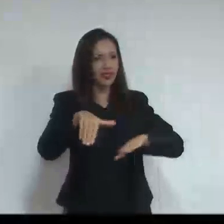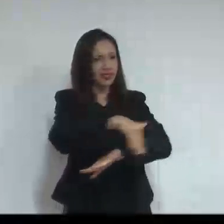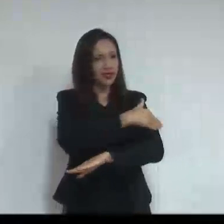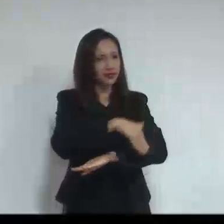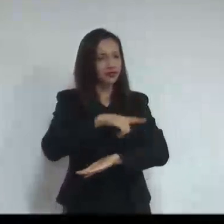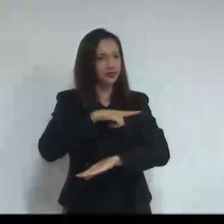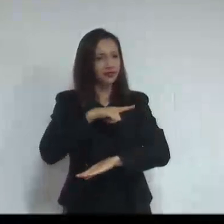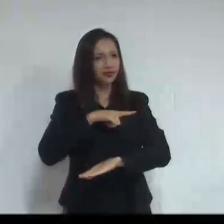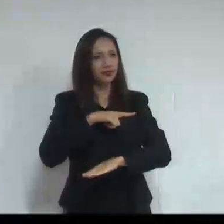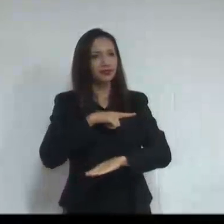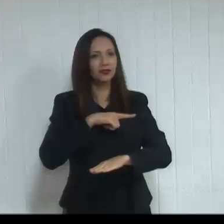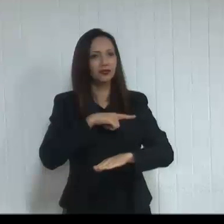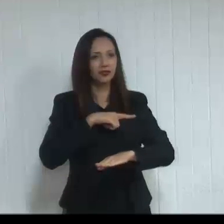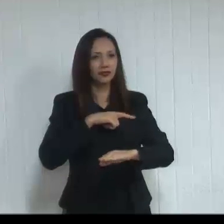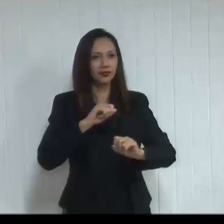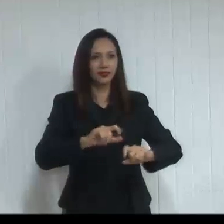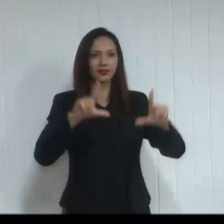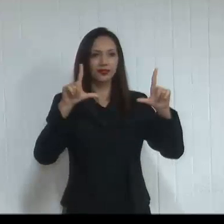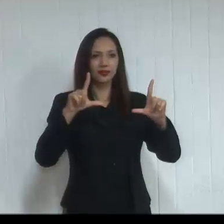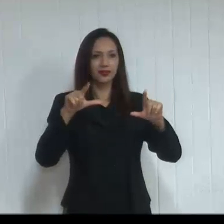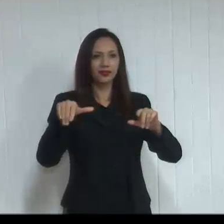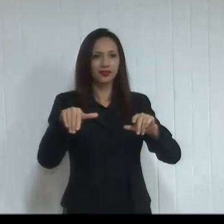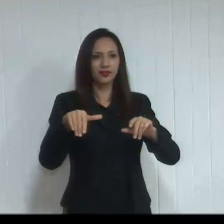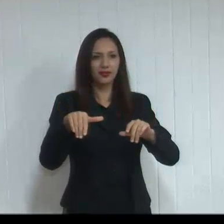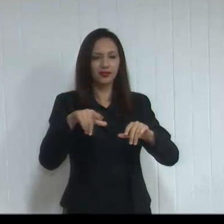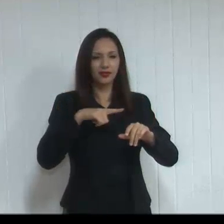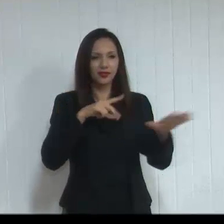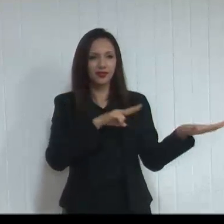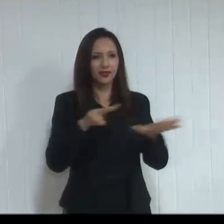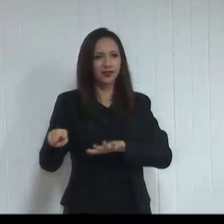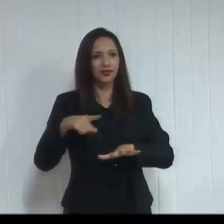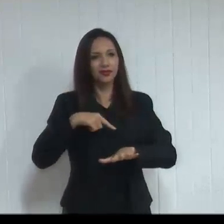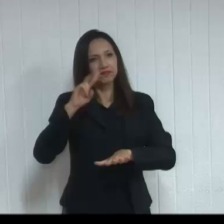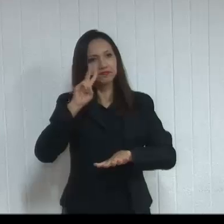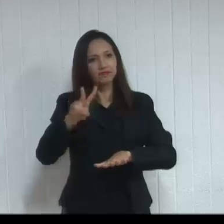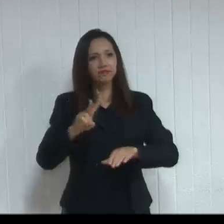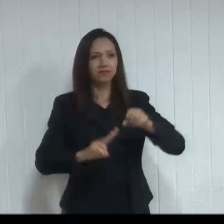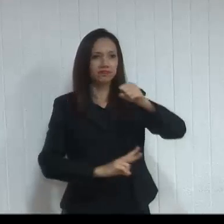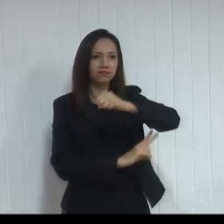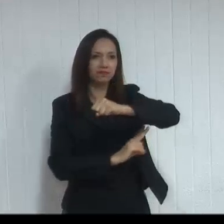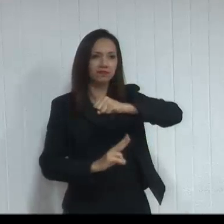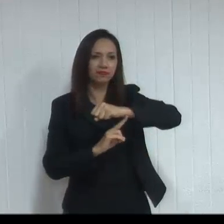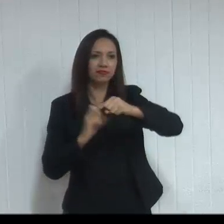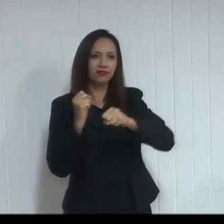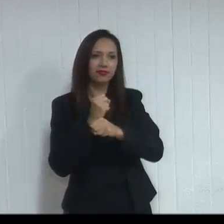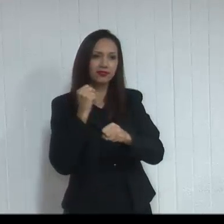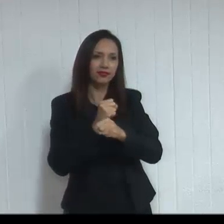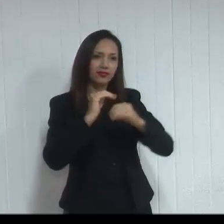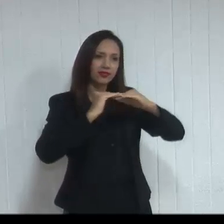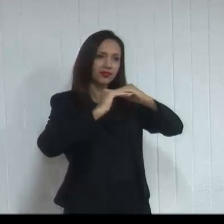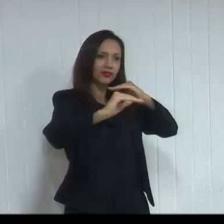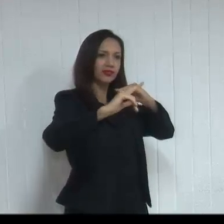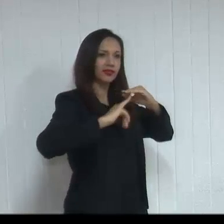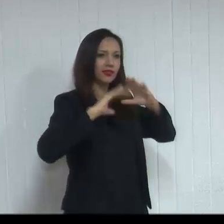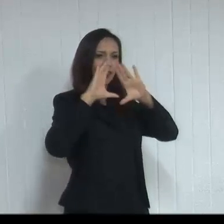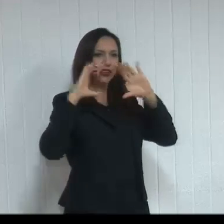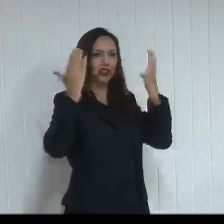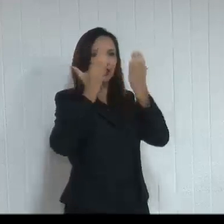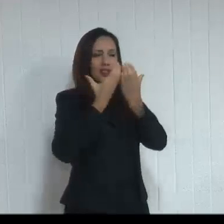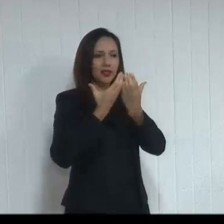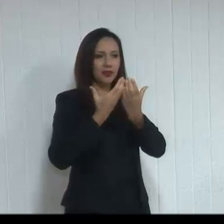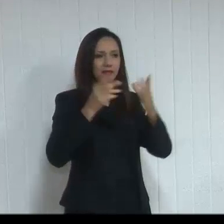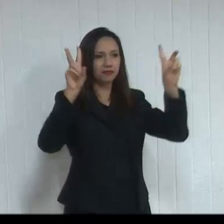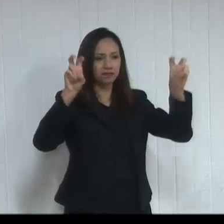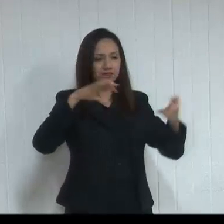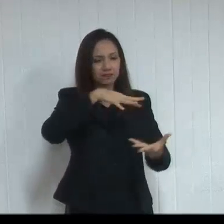questão pedagógica. Aí, para quem desce a Estrada da Capela, né, foi colocado ali na altura do condomínio Mondo Itália,